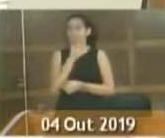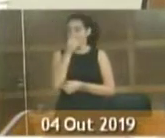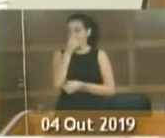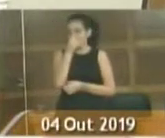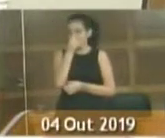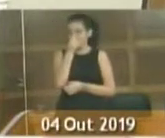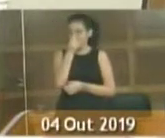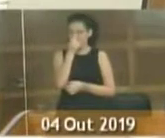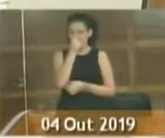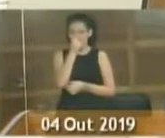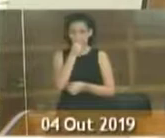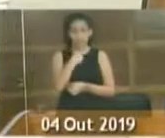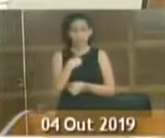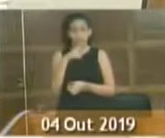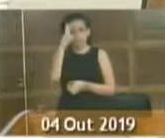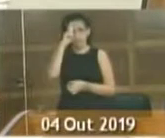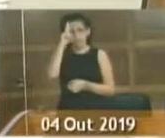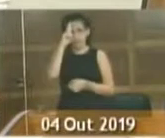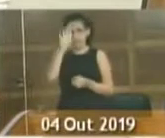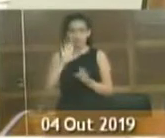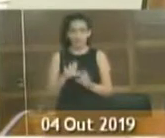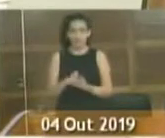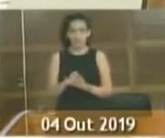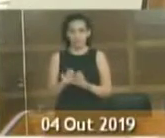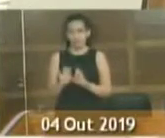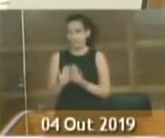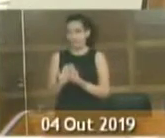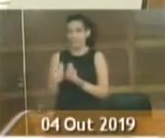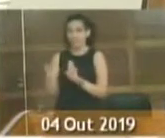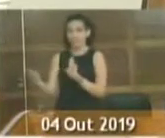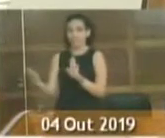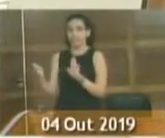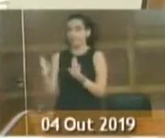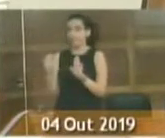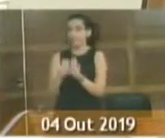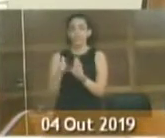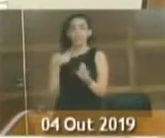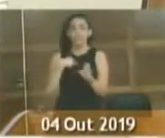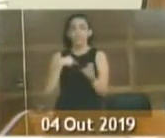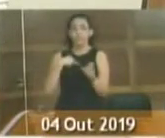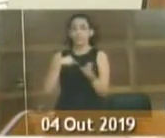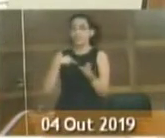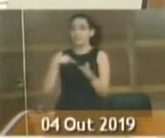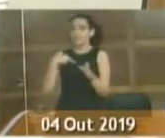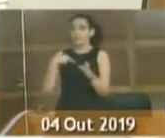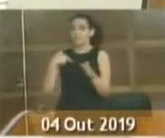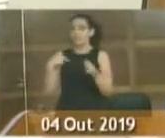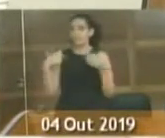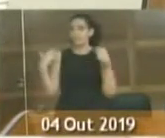Lembro-me que a porta do carro se abriu e eu saí correndo para passear como de costume.